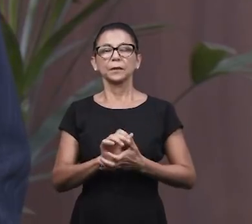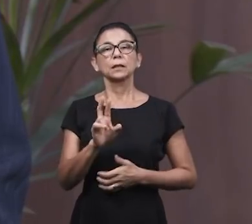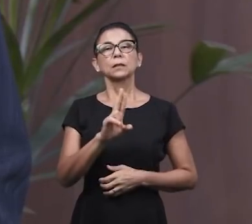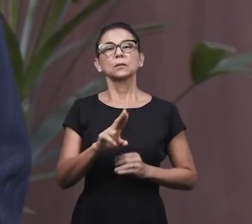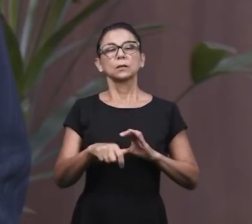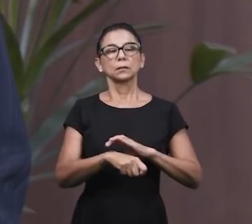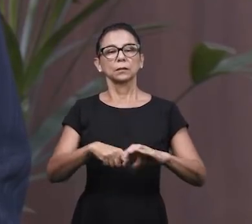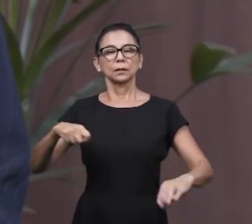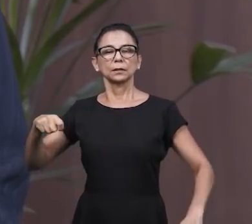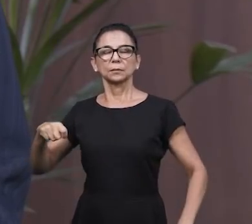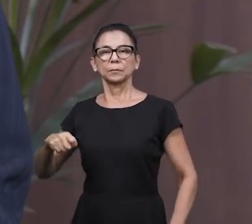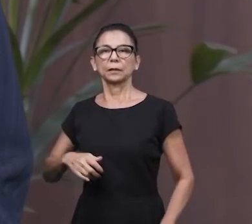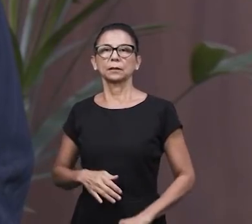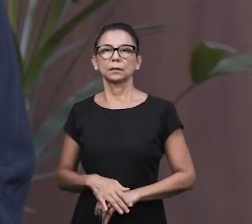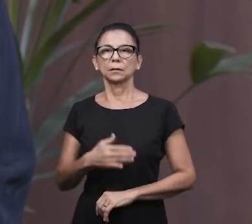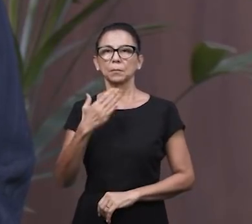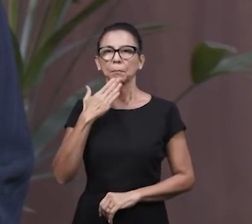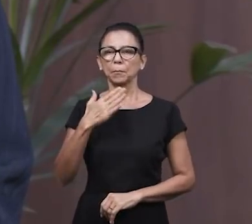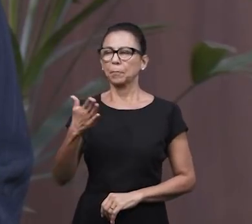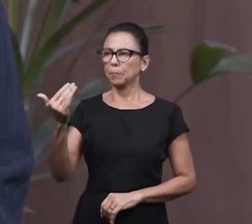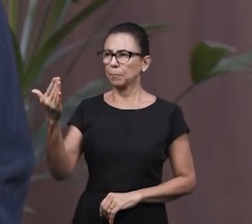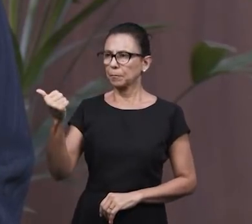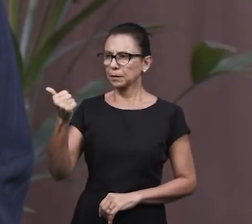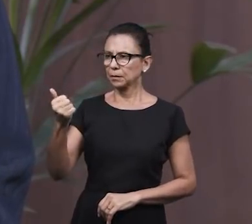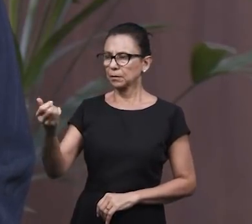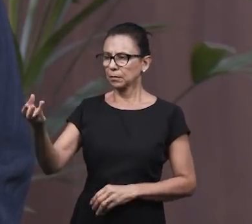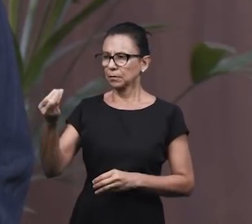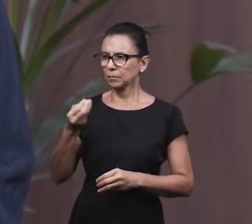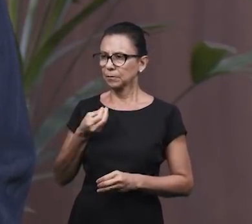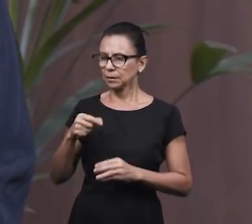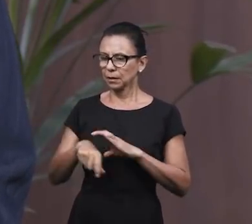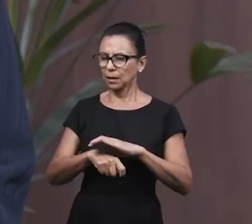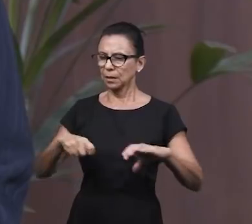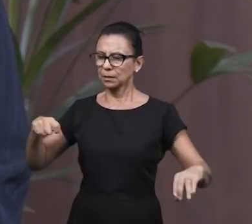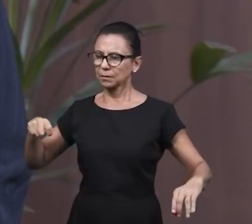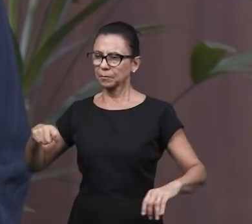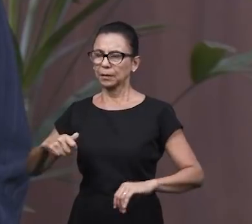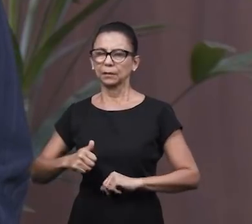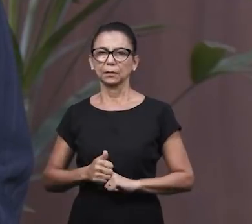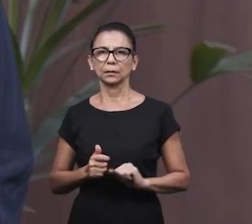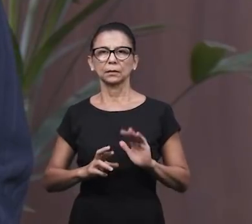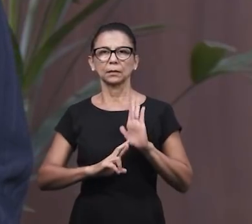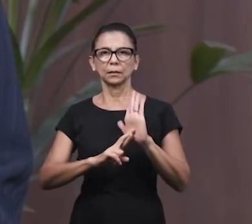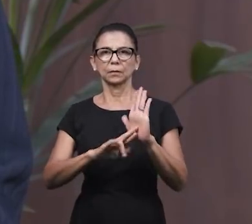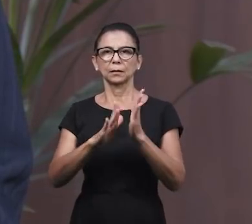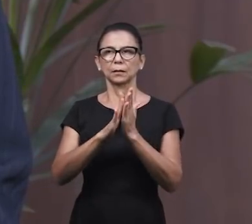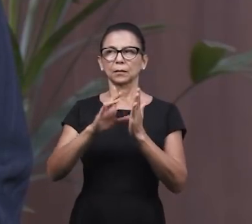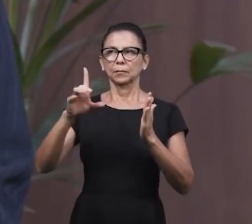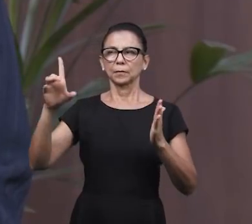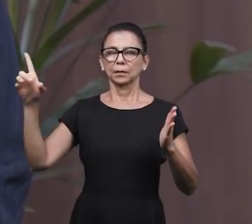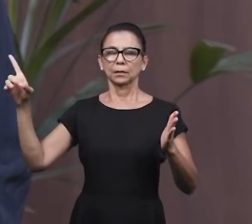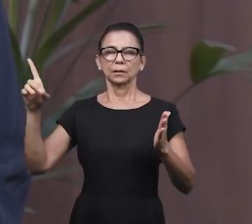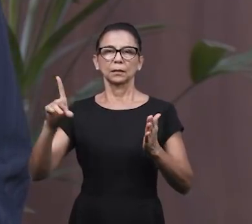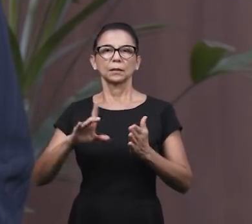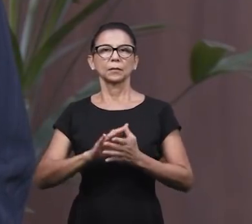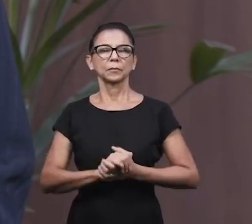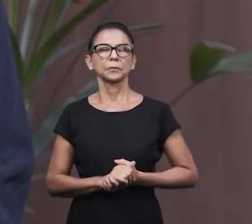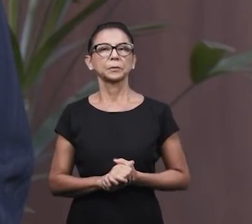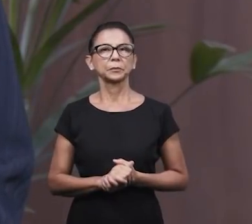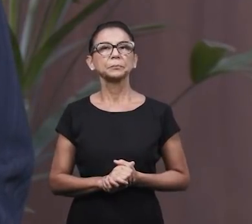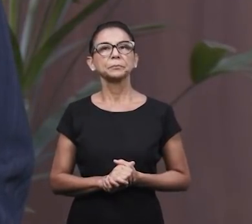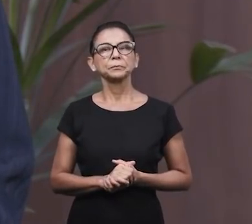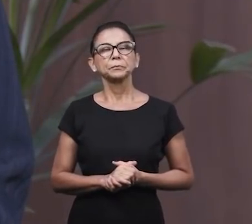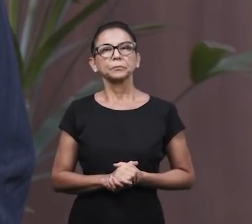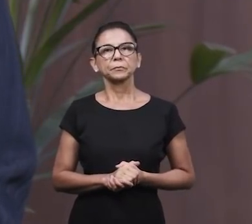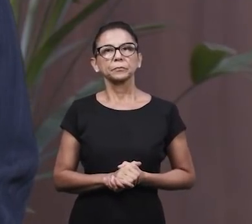a espada. Trazei-me uma espada. Então aquela espada fala da palavra. A palavra de Jesus, ela é assim, ela define a